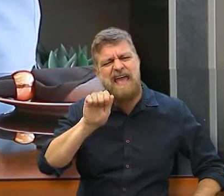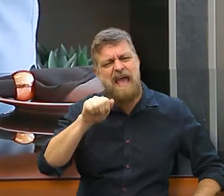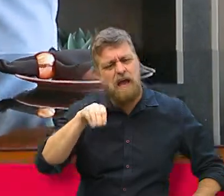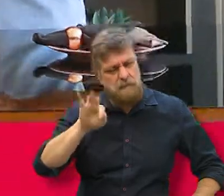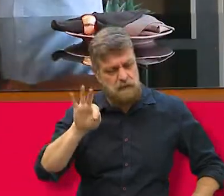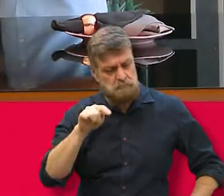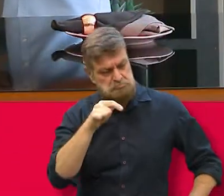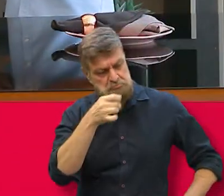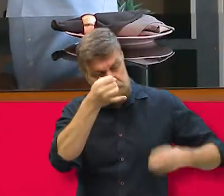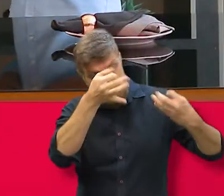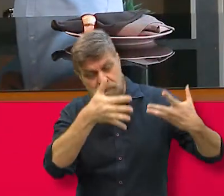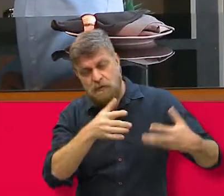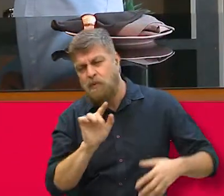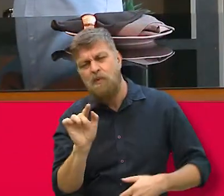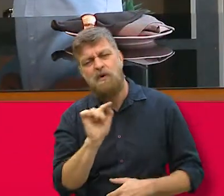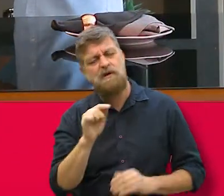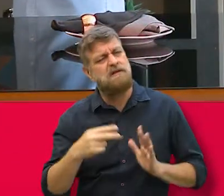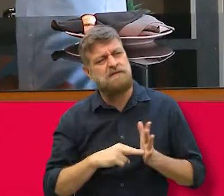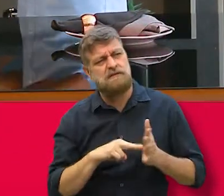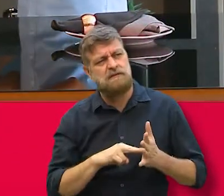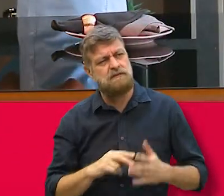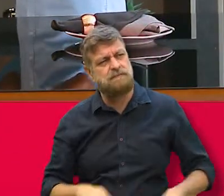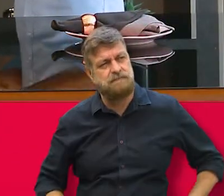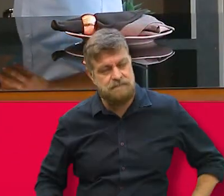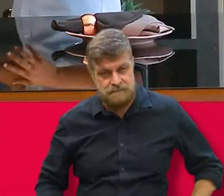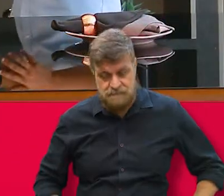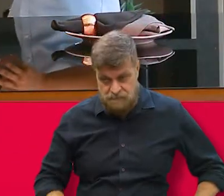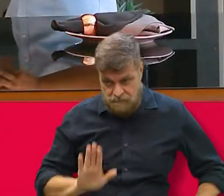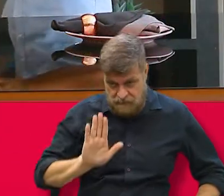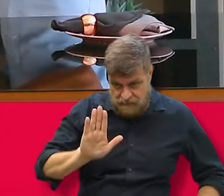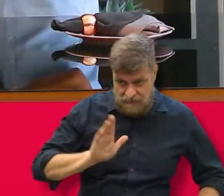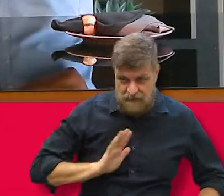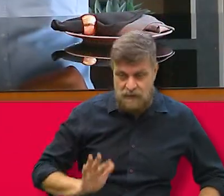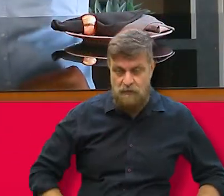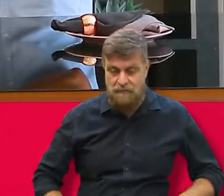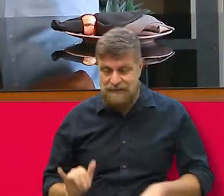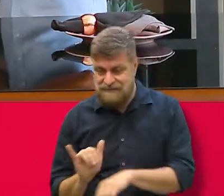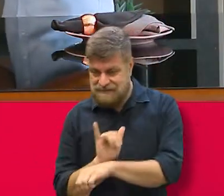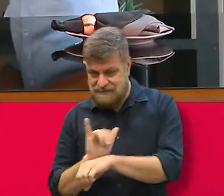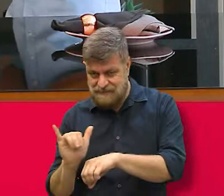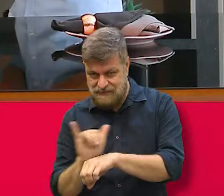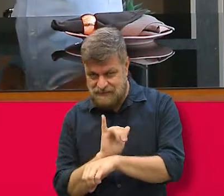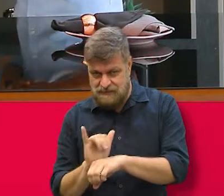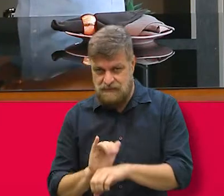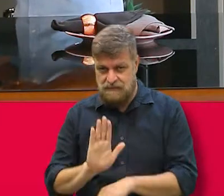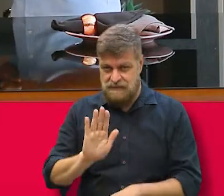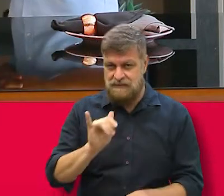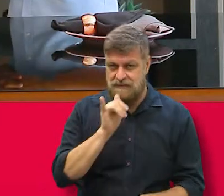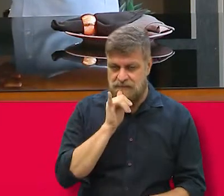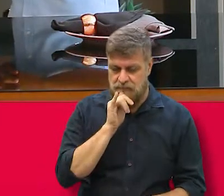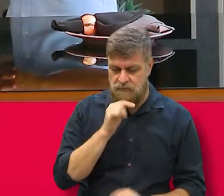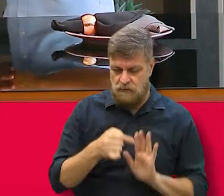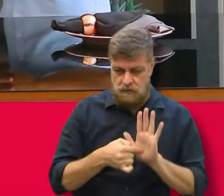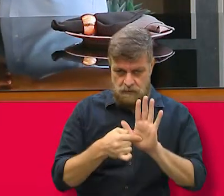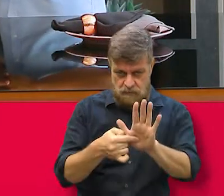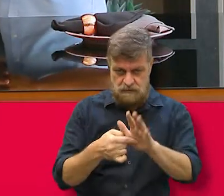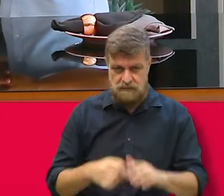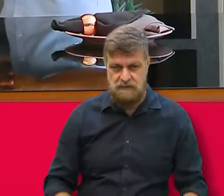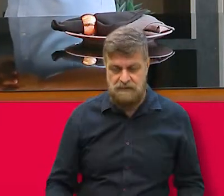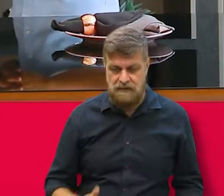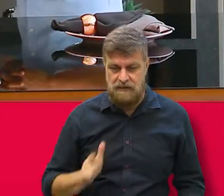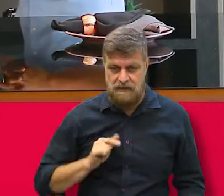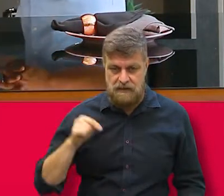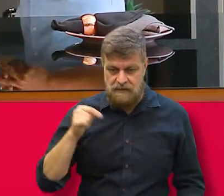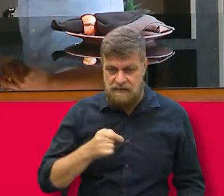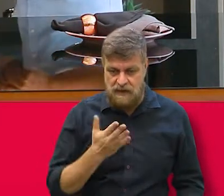aqui? Vera, e aí? O que é isso? Explica pra gente. É uma técnica de você